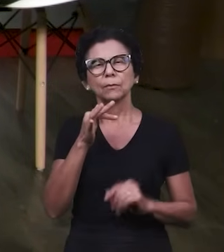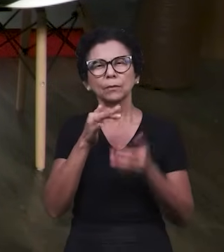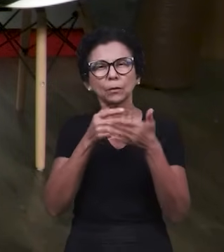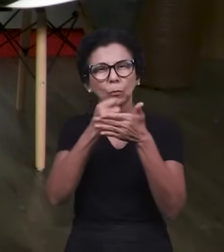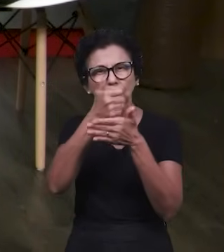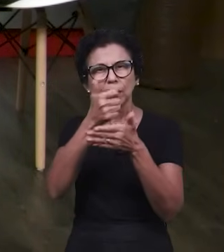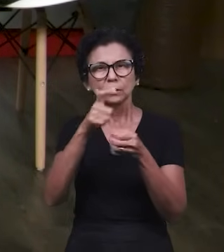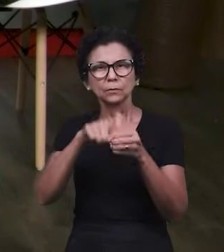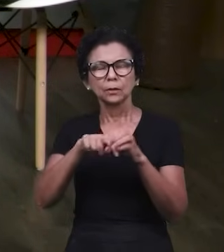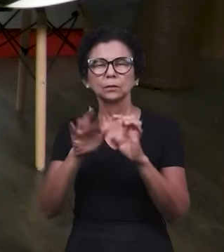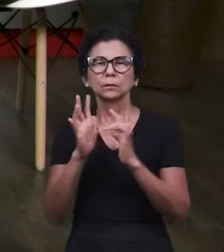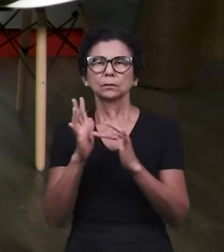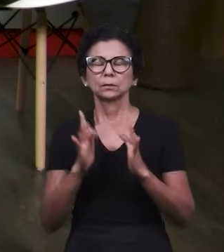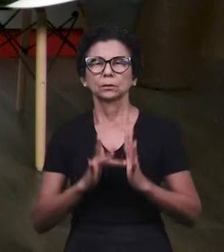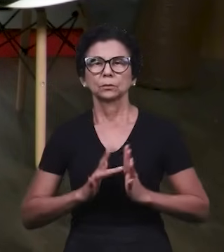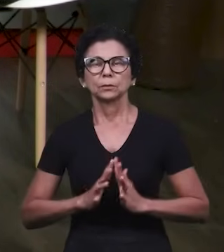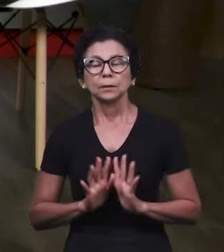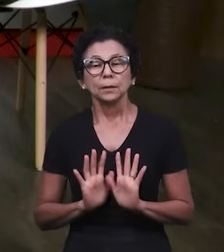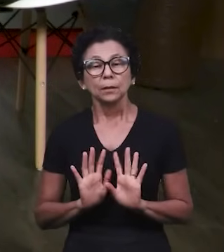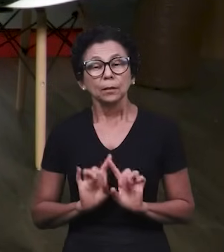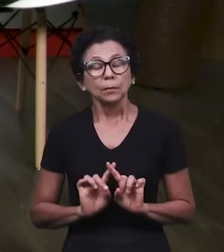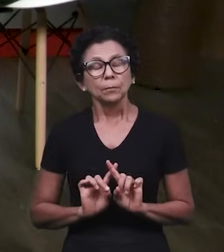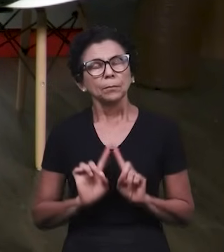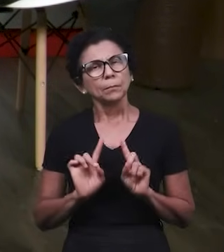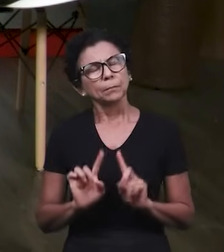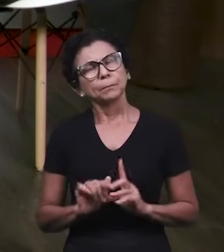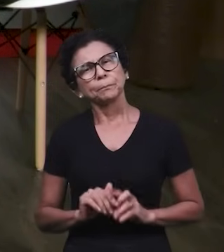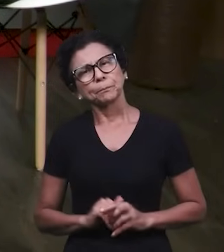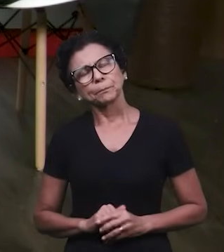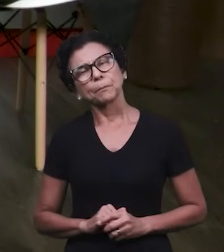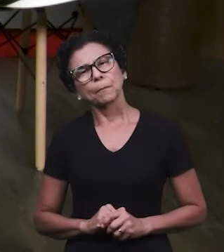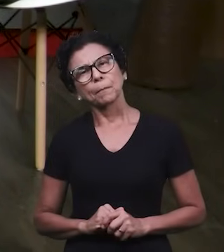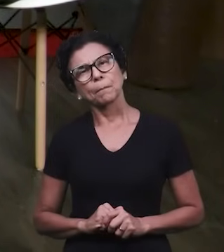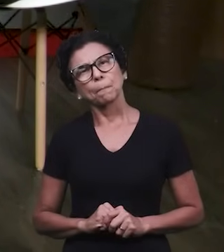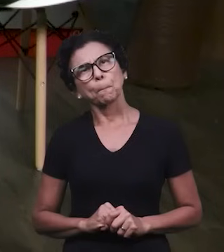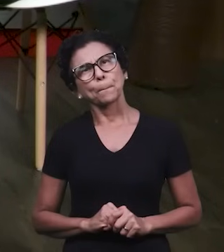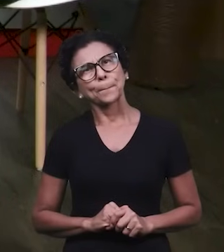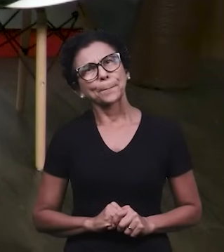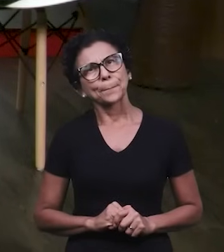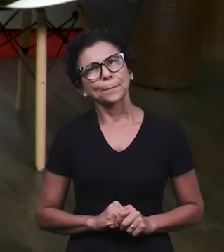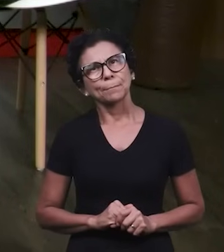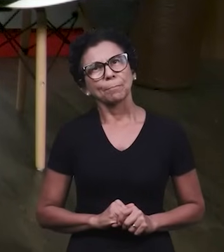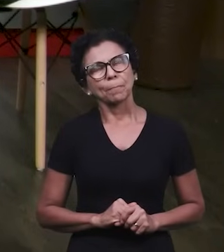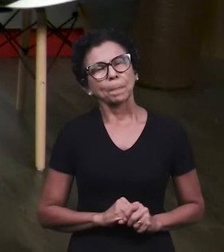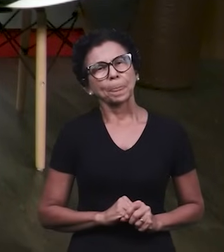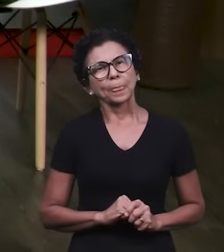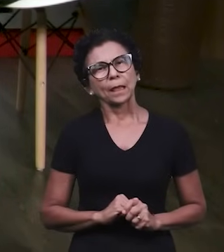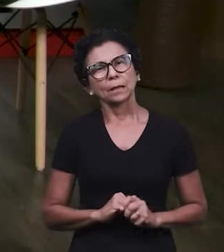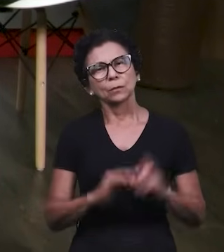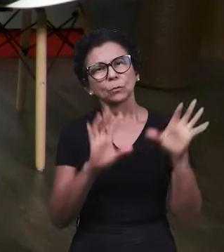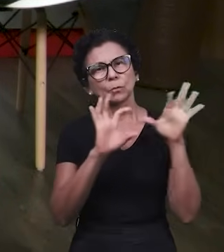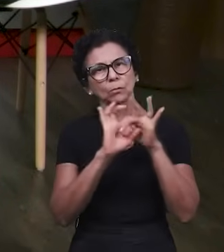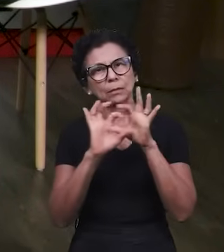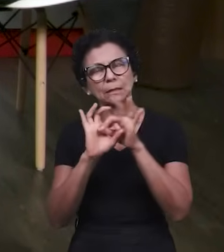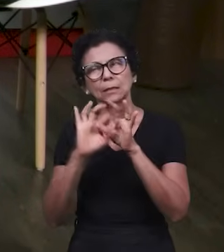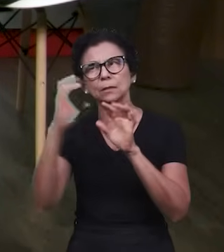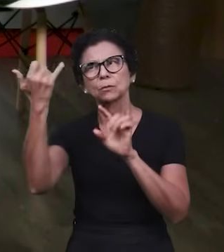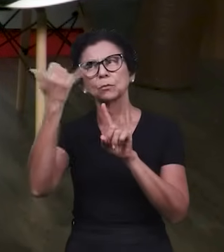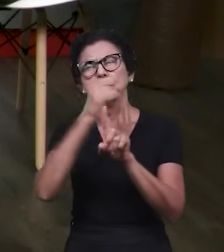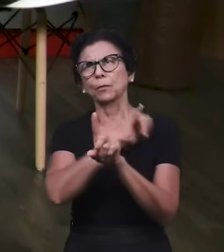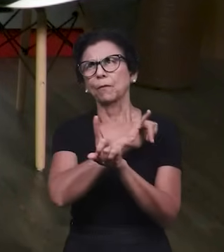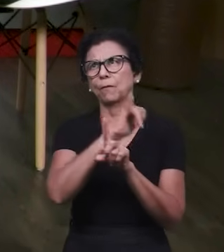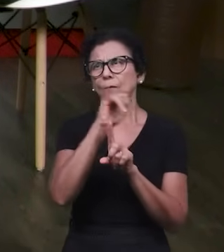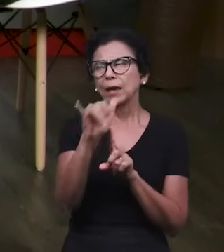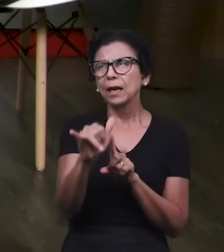E o que efetivamente as trombetas, neste aspecto profético, nós